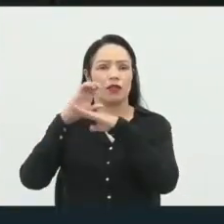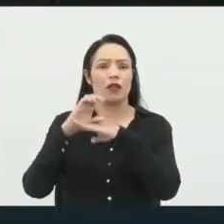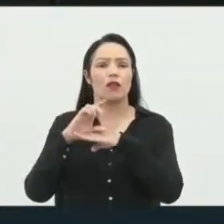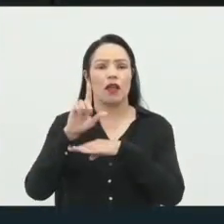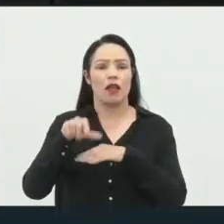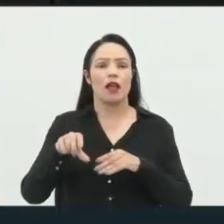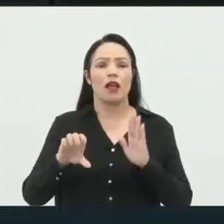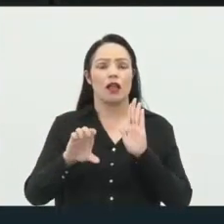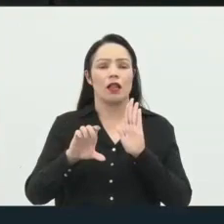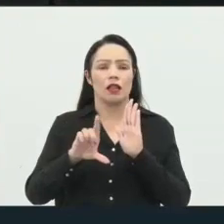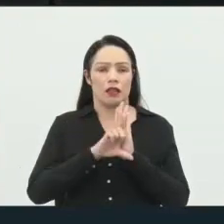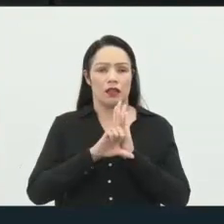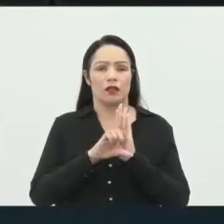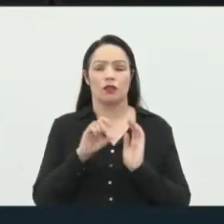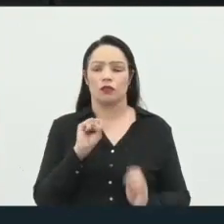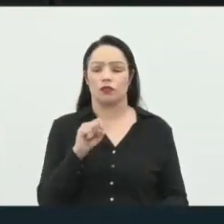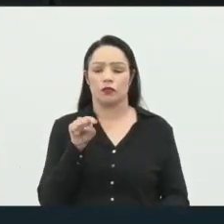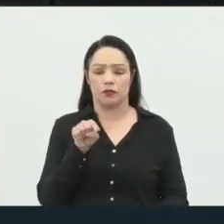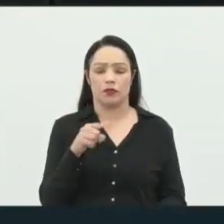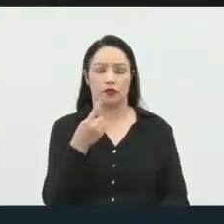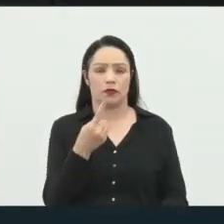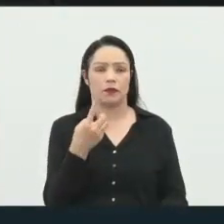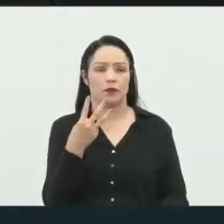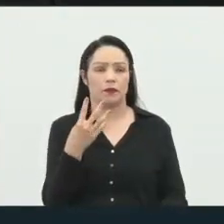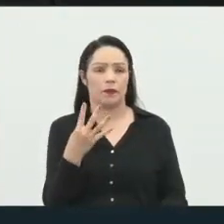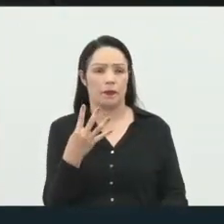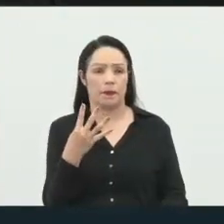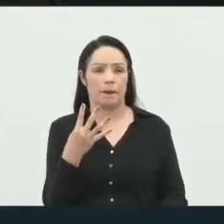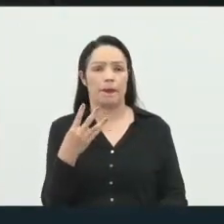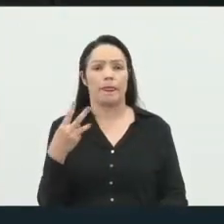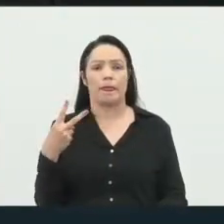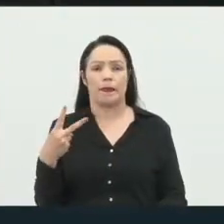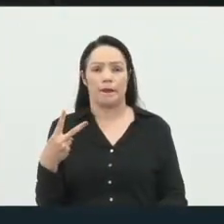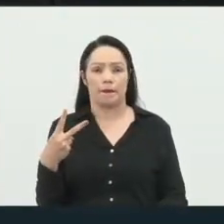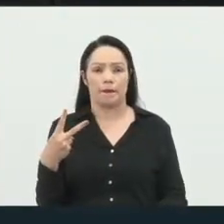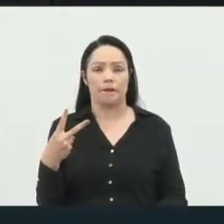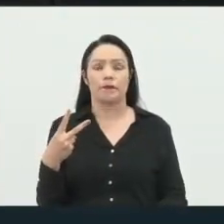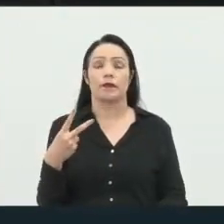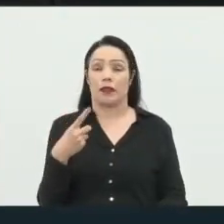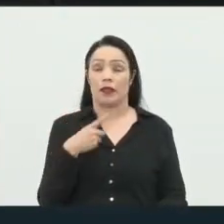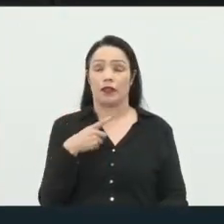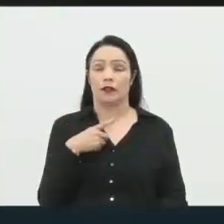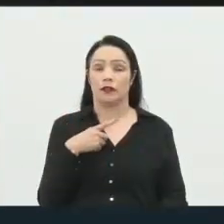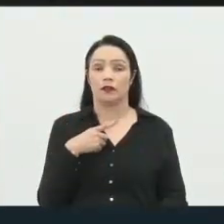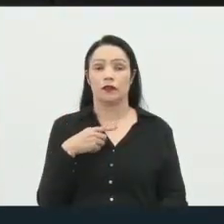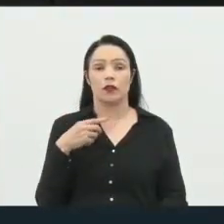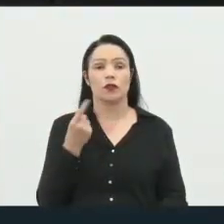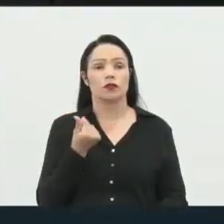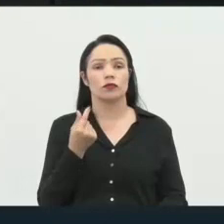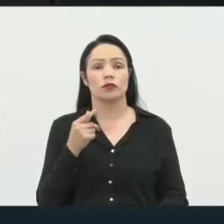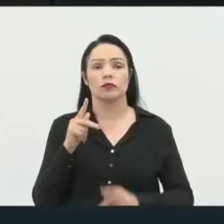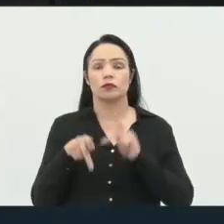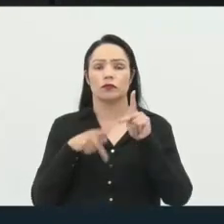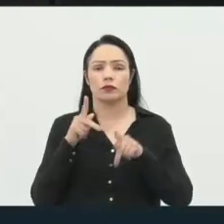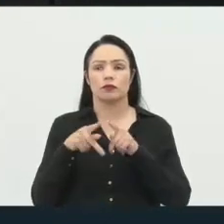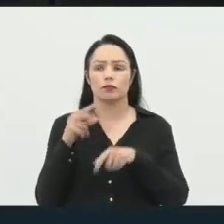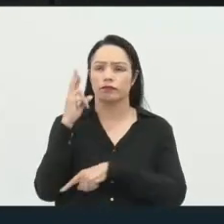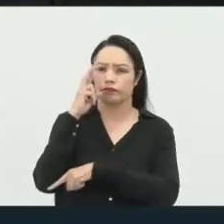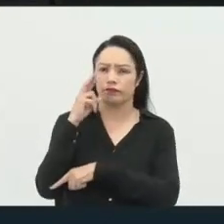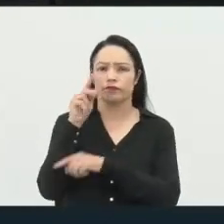8.142 e nós temos o dever de alisar o dinheiro público de fiscalizar essas oestes